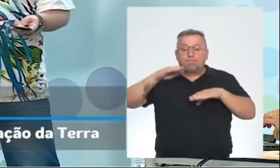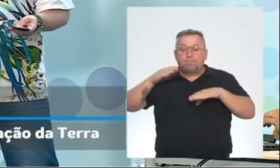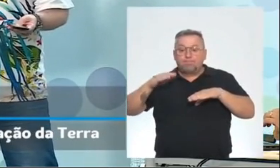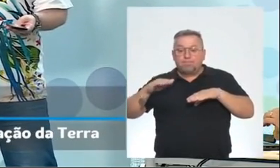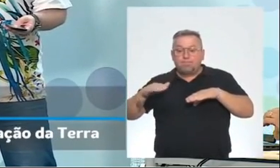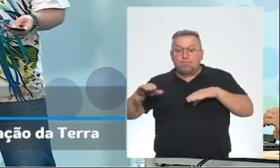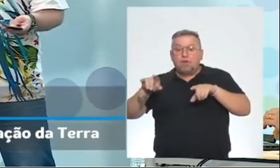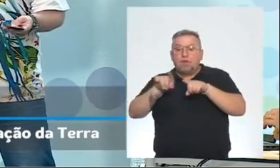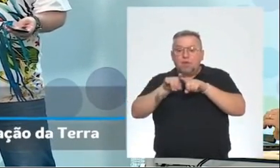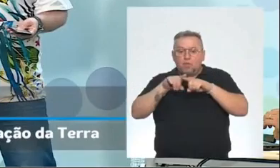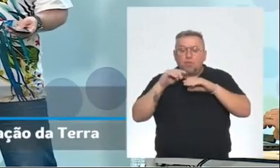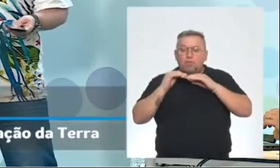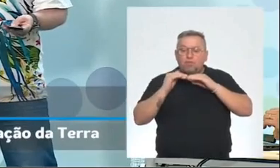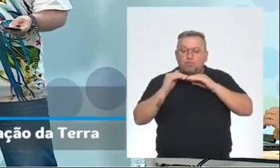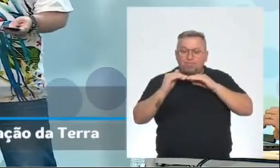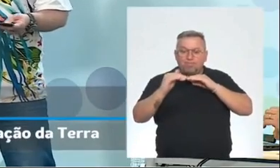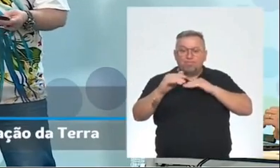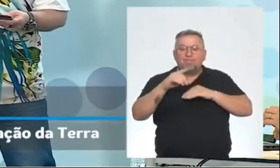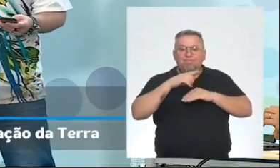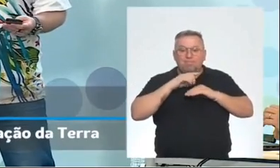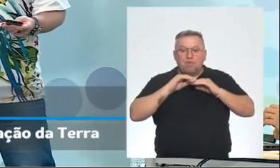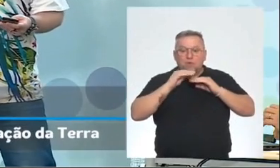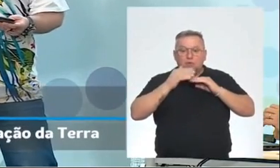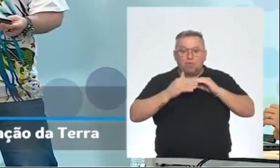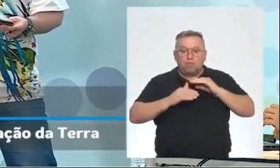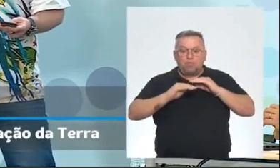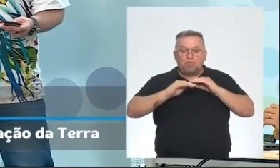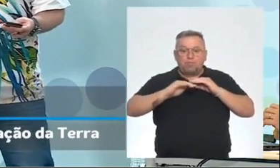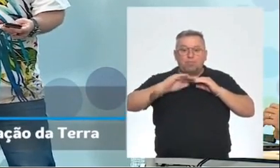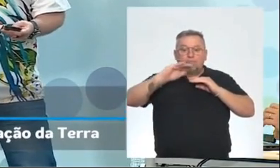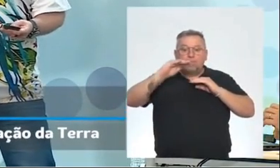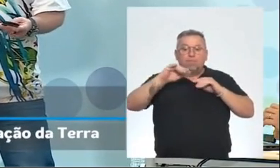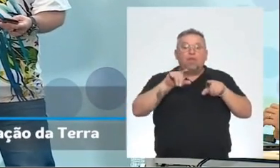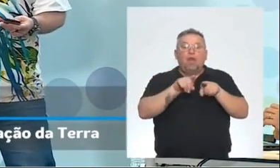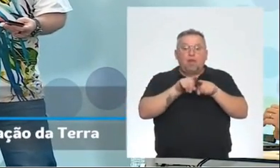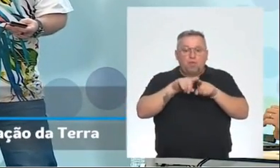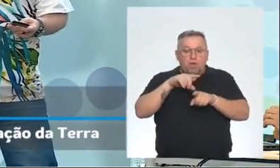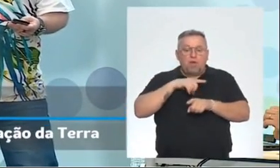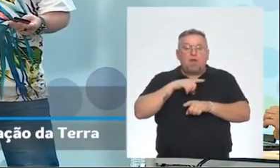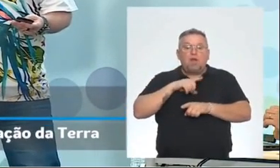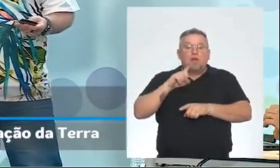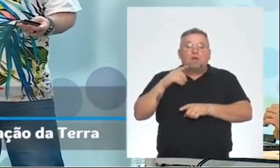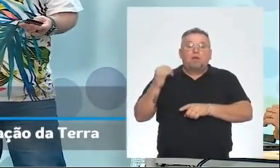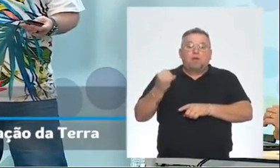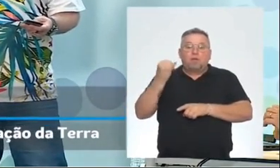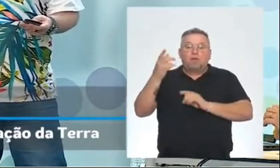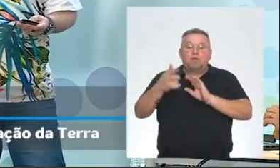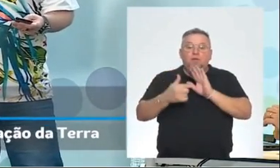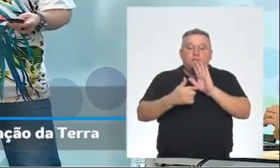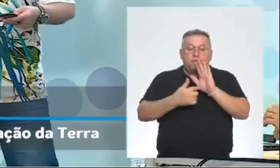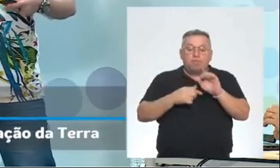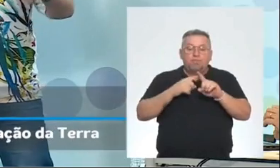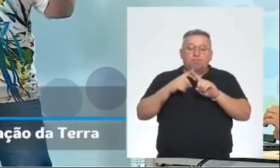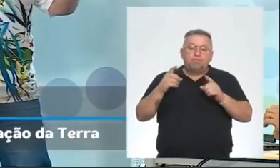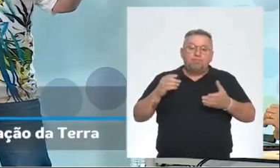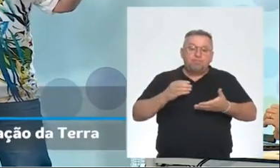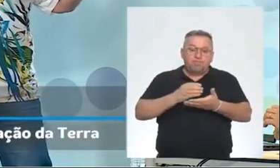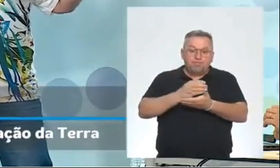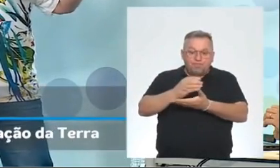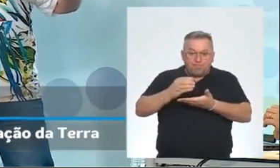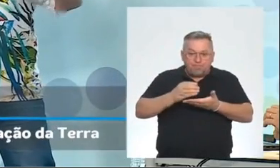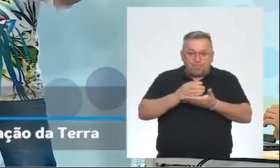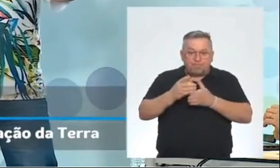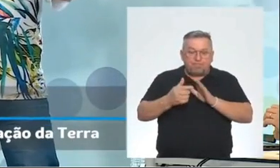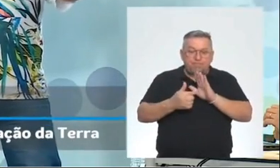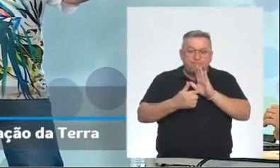superfície plana que têm seus aclives e seus declives, tá certo? Então é importante, né, retratar isso. O mapa ele já mostra,